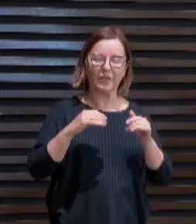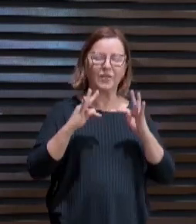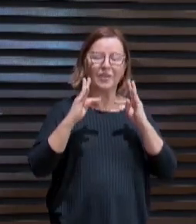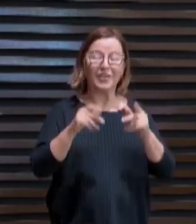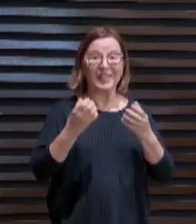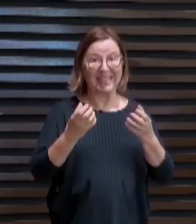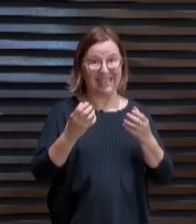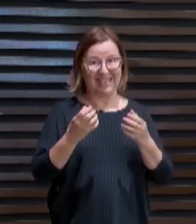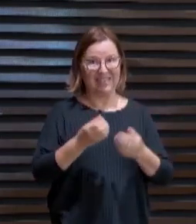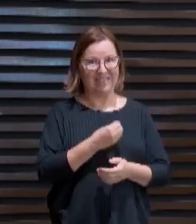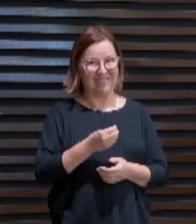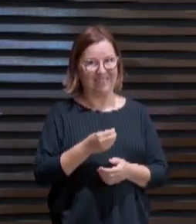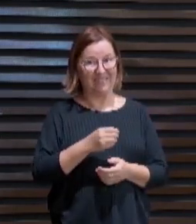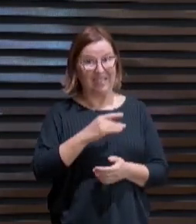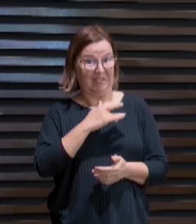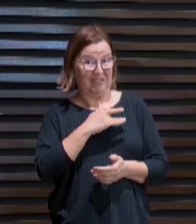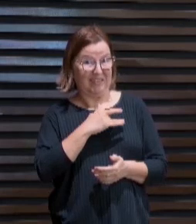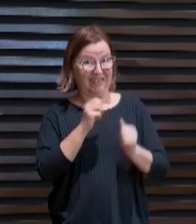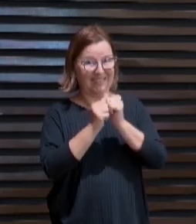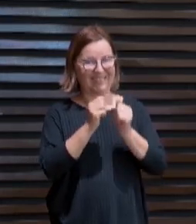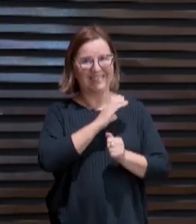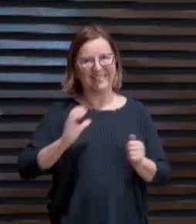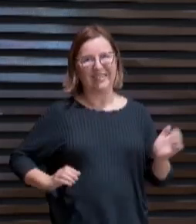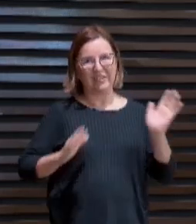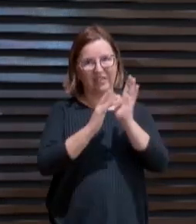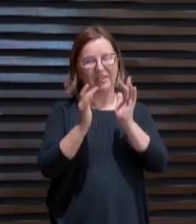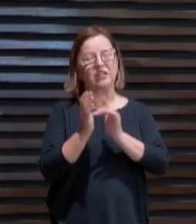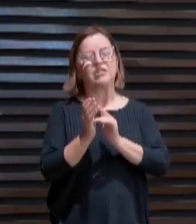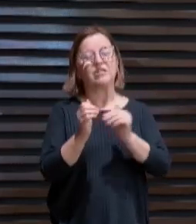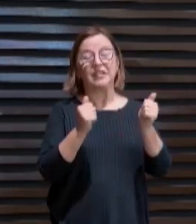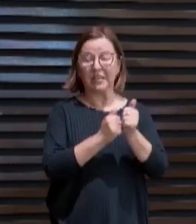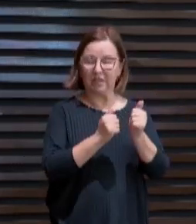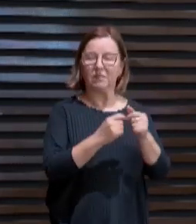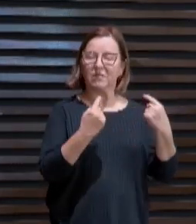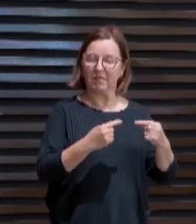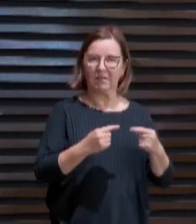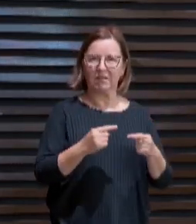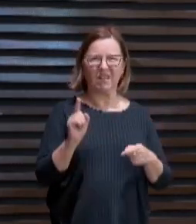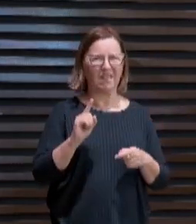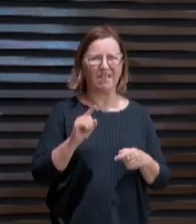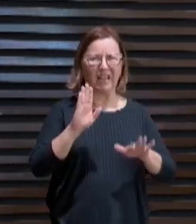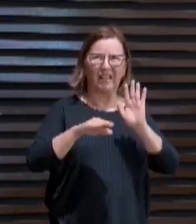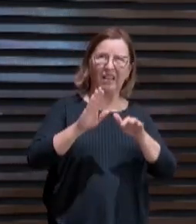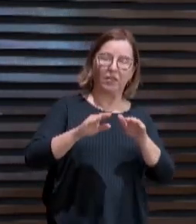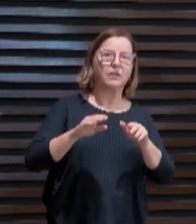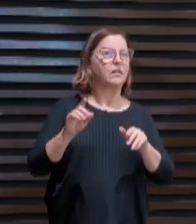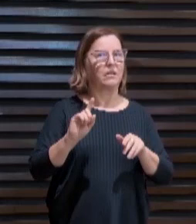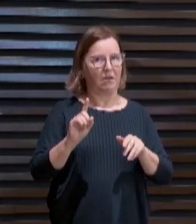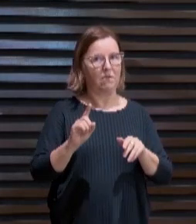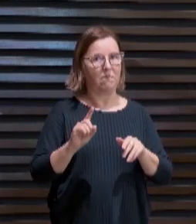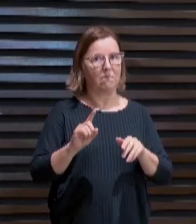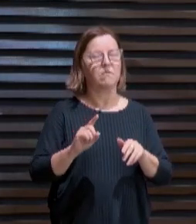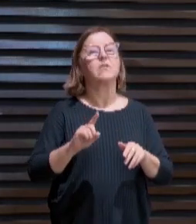Cristo Jesus, serão perseguidos. Não é que podem ser perseguidos, querido. Serão perseguidos. E aqui